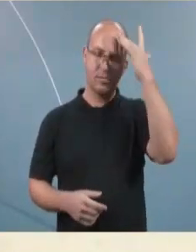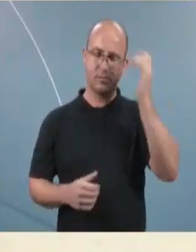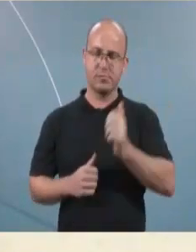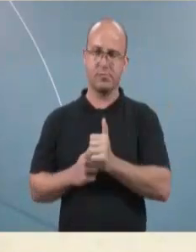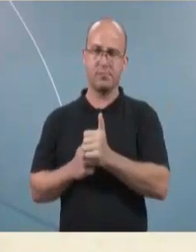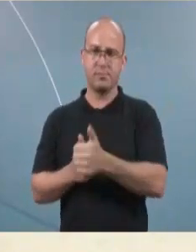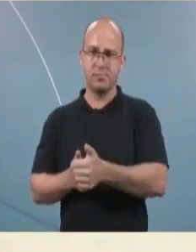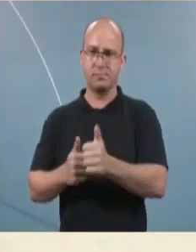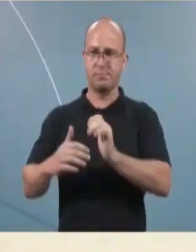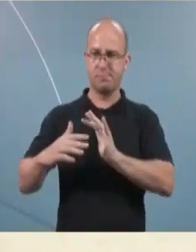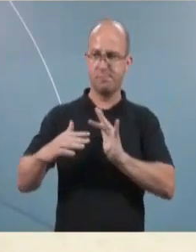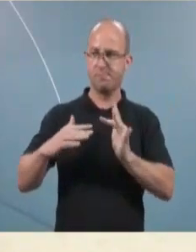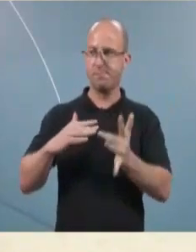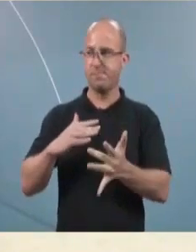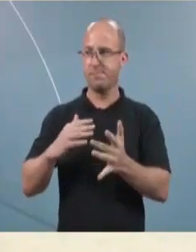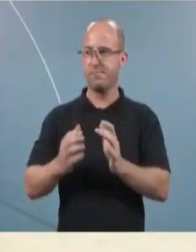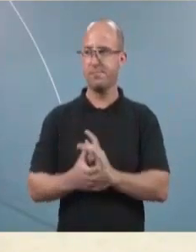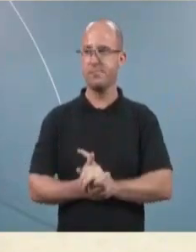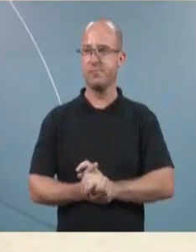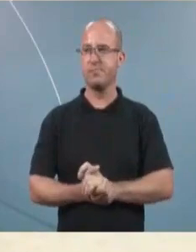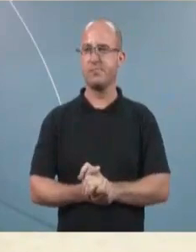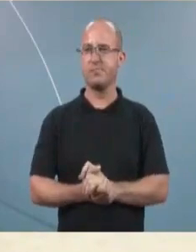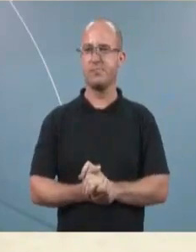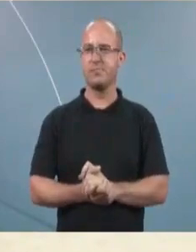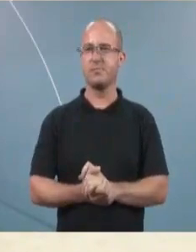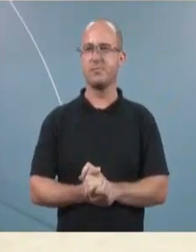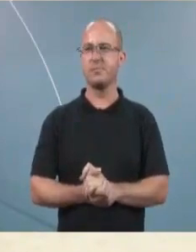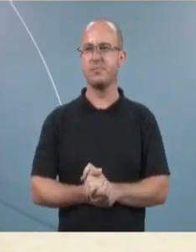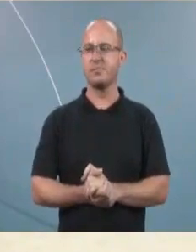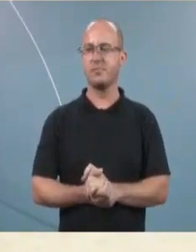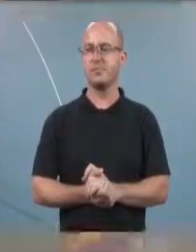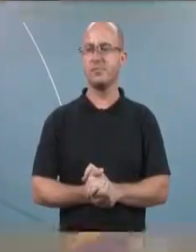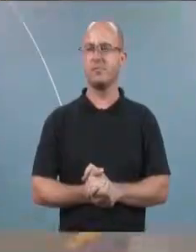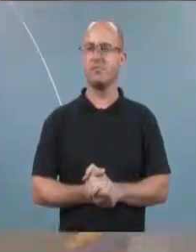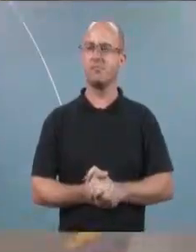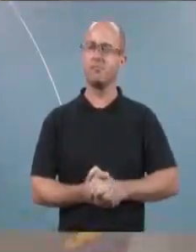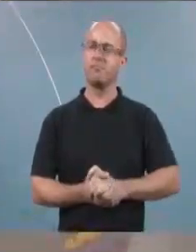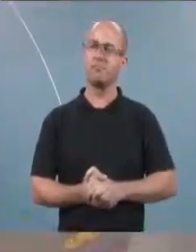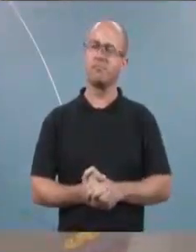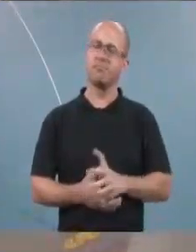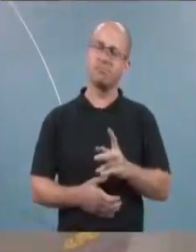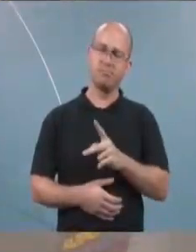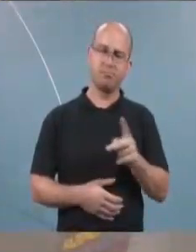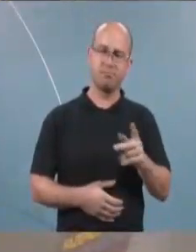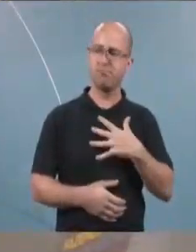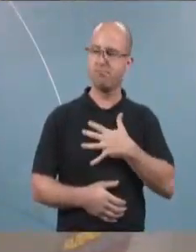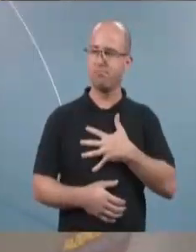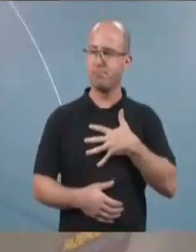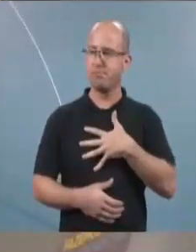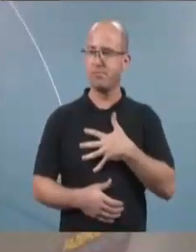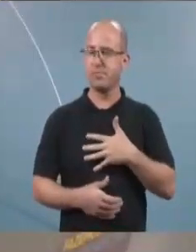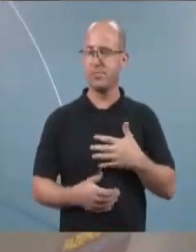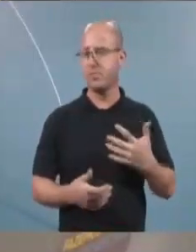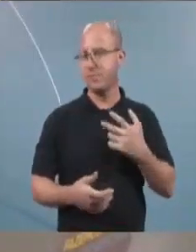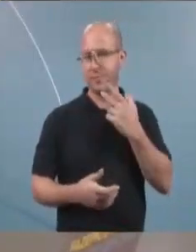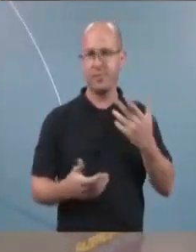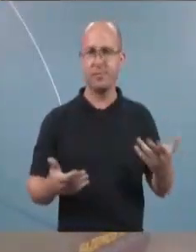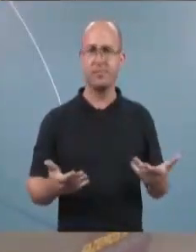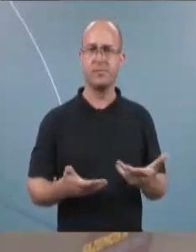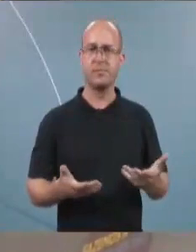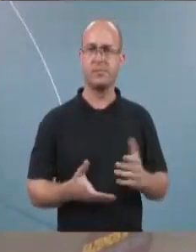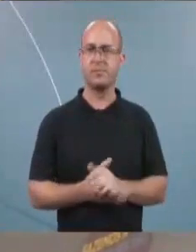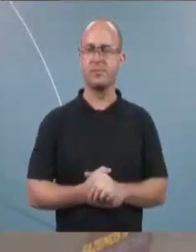pelas mídias sociais eh Presidente eu queria trazer aqui hoje